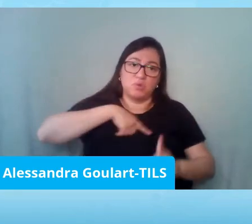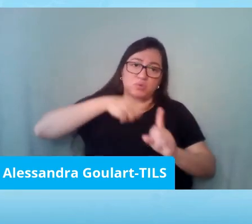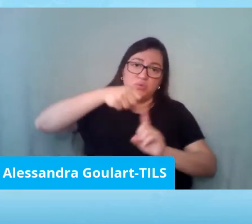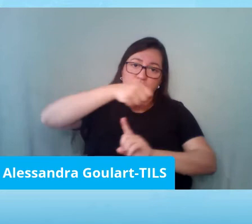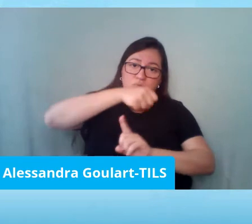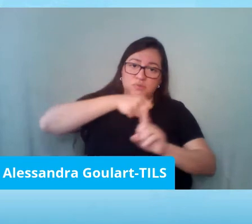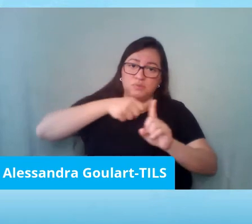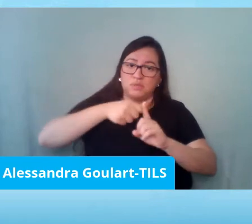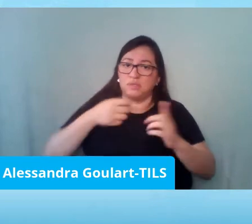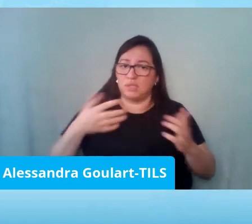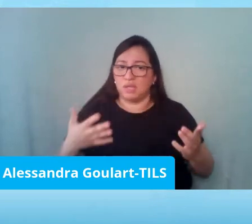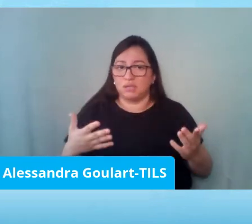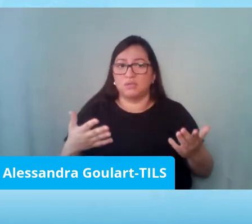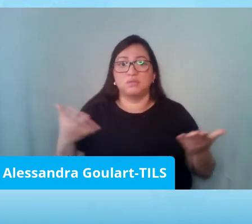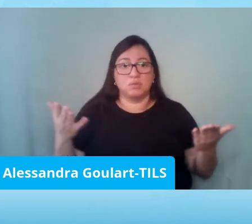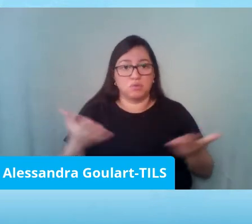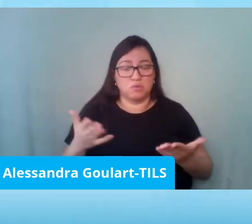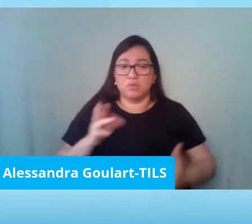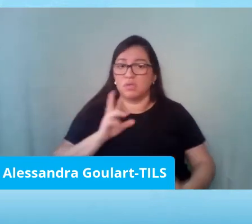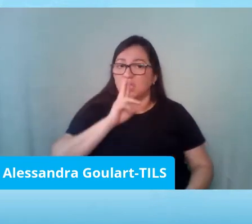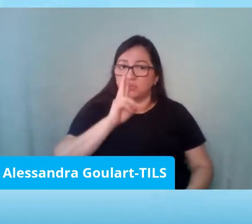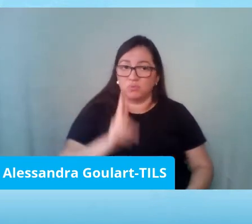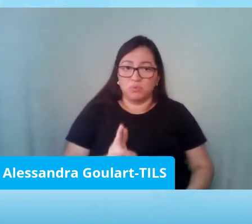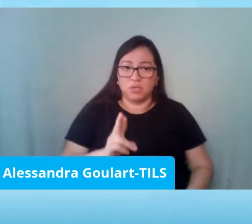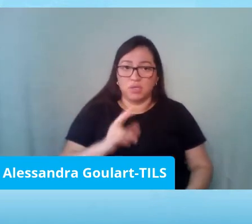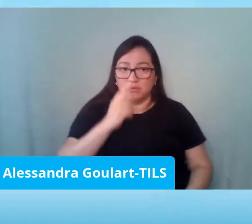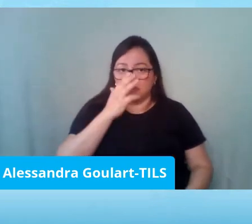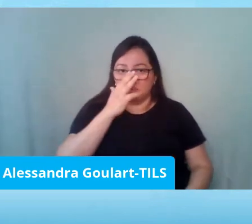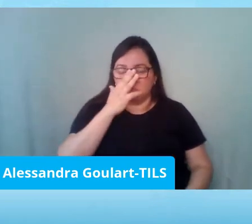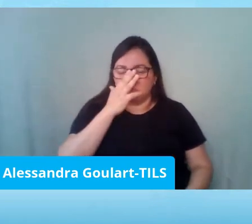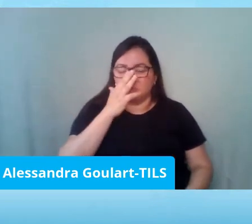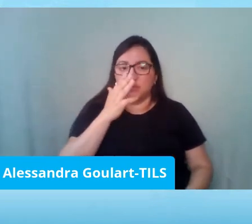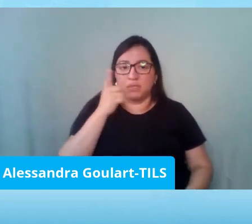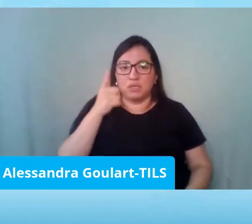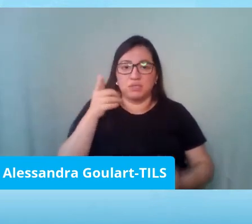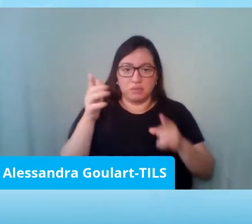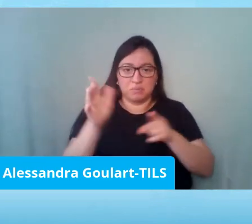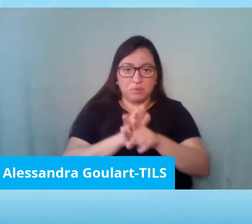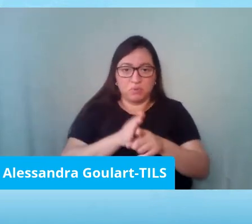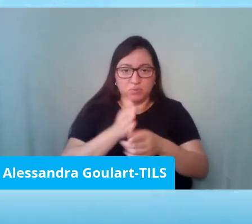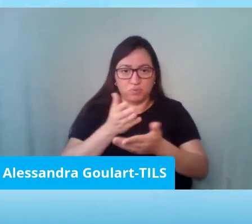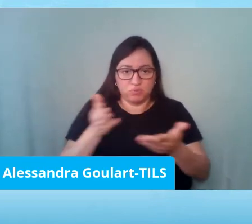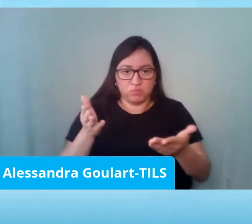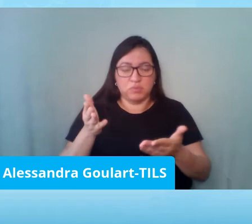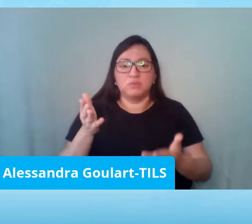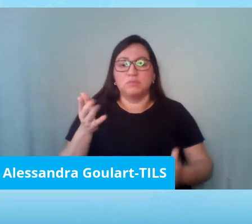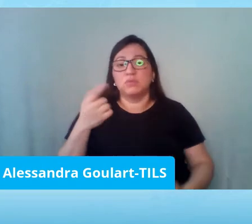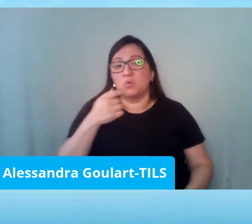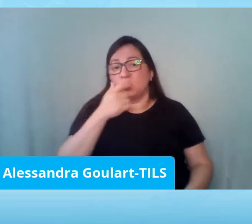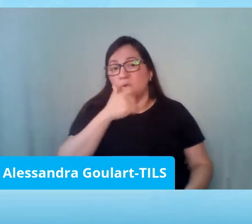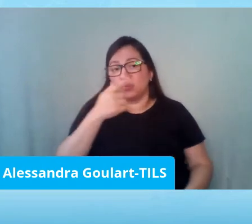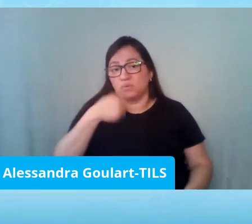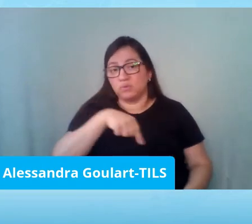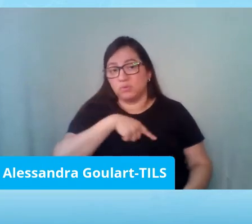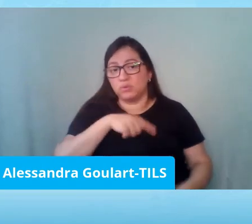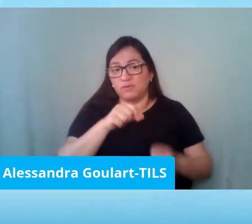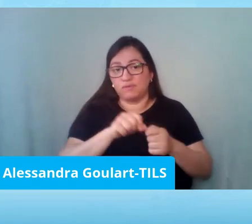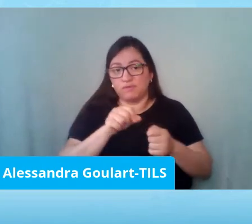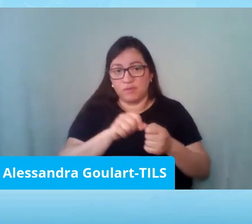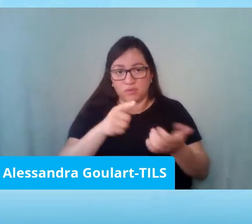acho que iniciando, né, respondendo essa pergunta da Maria Helena, a gente fez no nosso